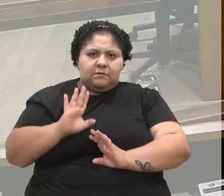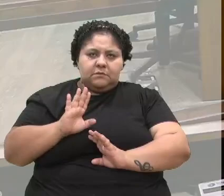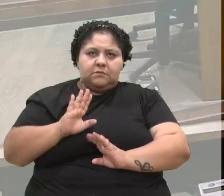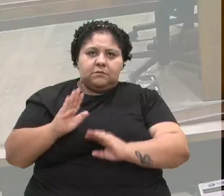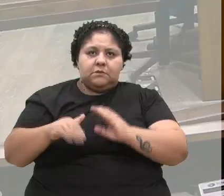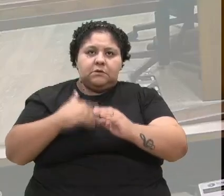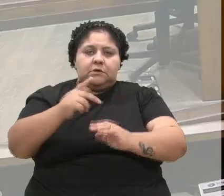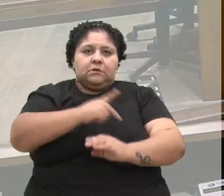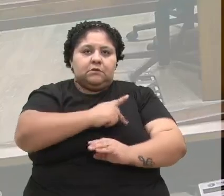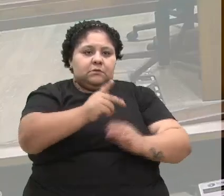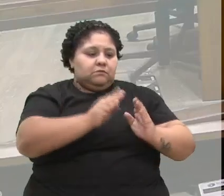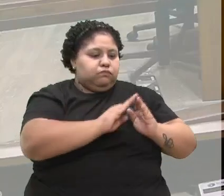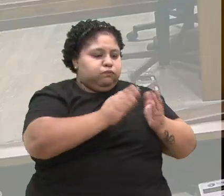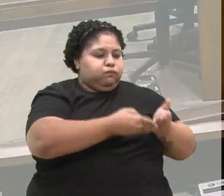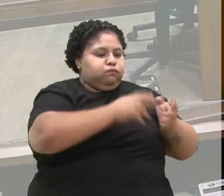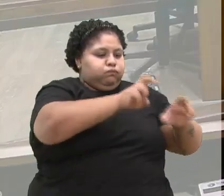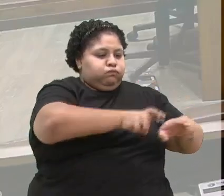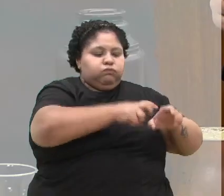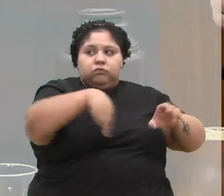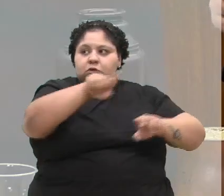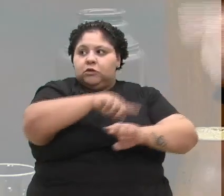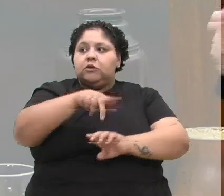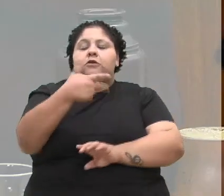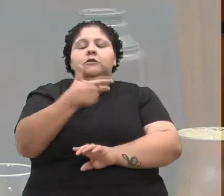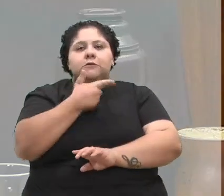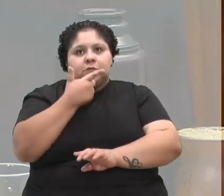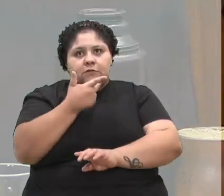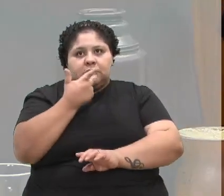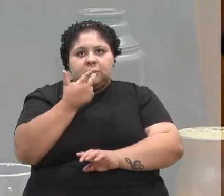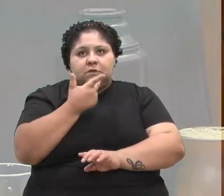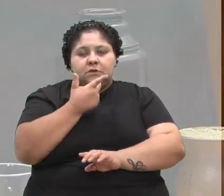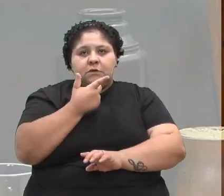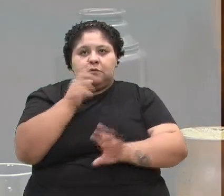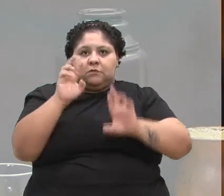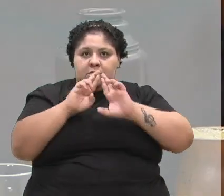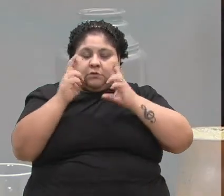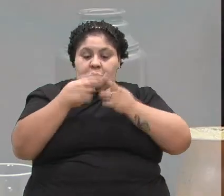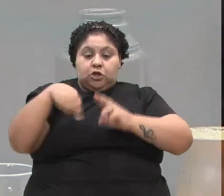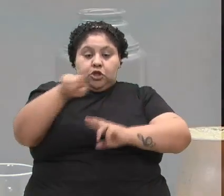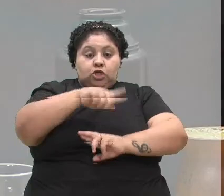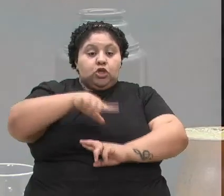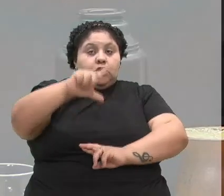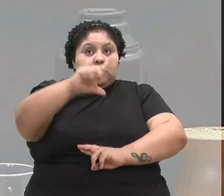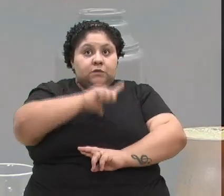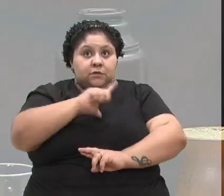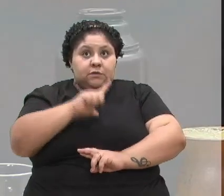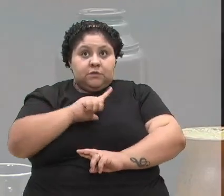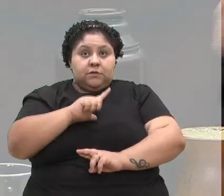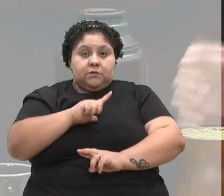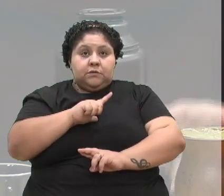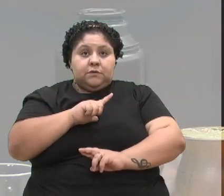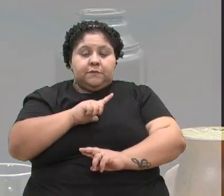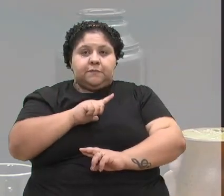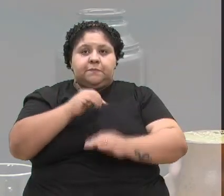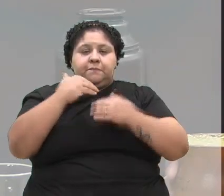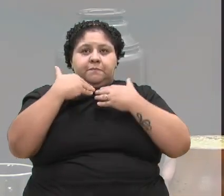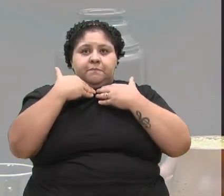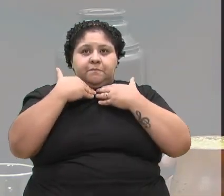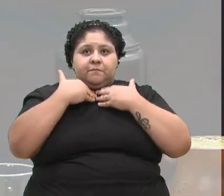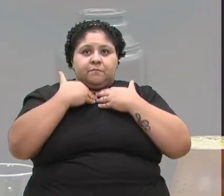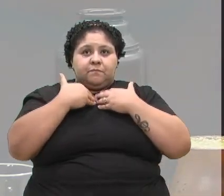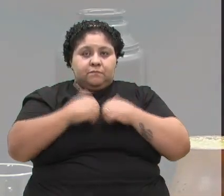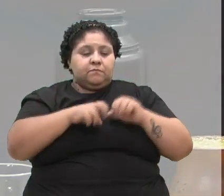presidente da Comissão de Agricultura, nós falávamos sobre isso, e numa das reuniões que nós tivemos com a Secretaria de Agricultura e